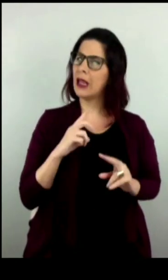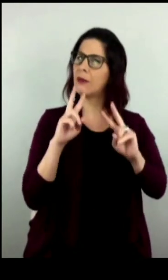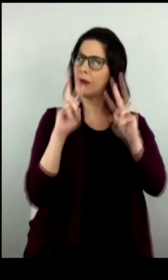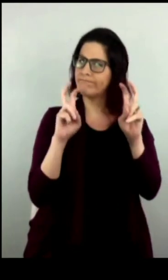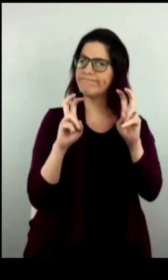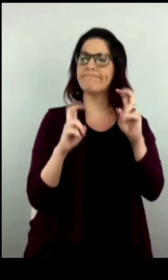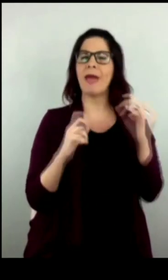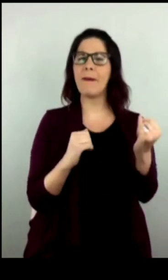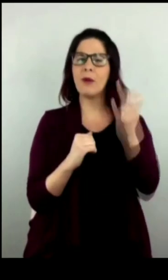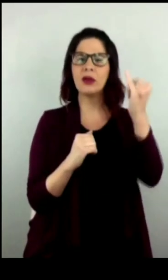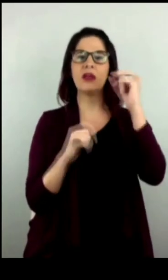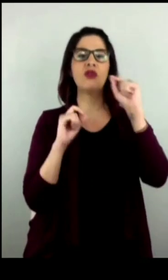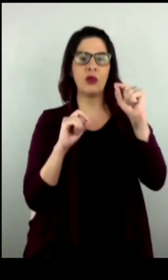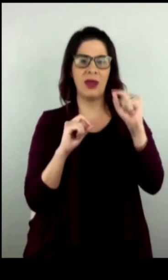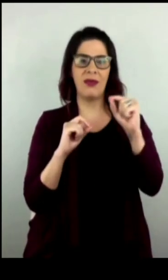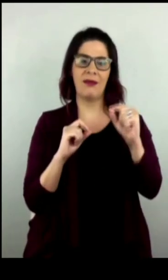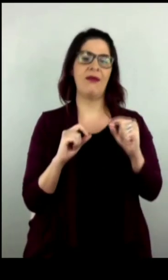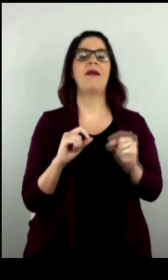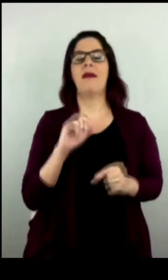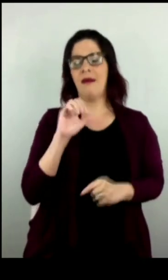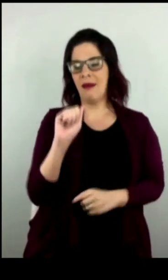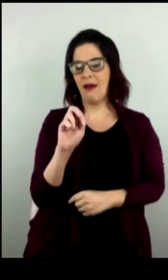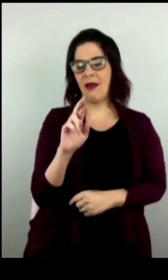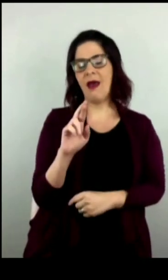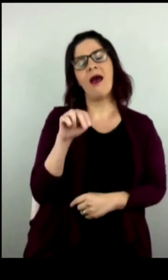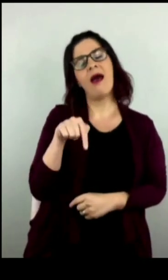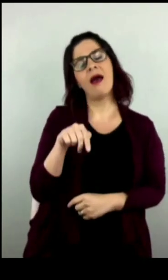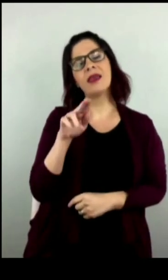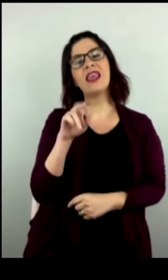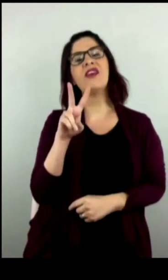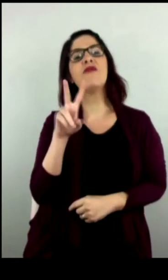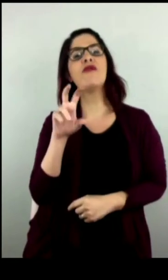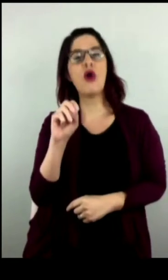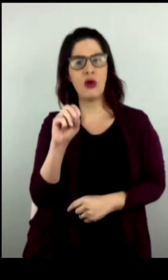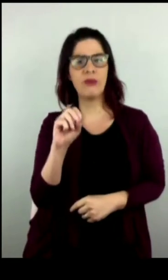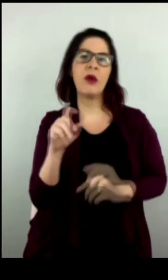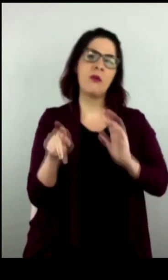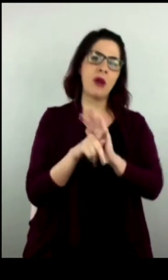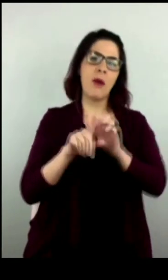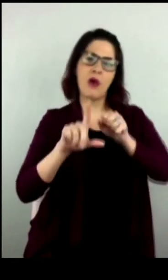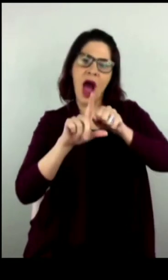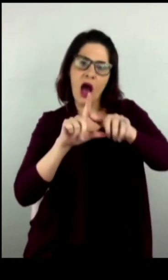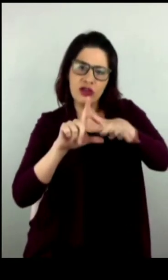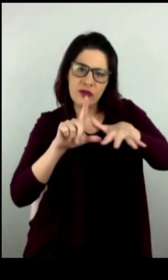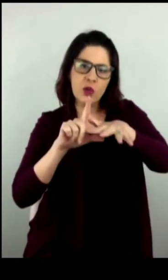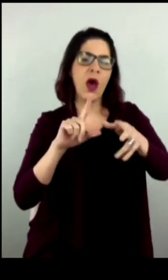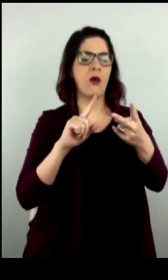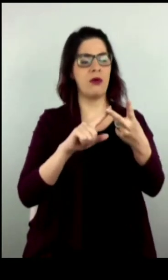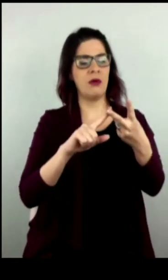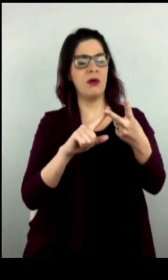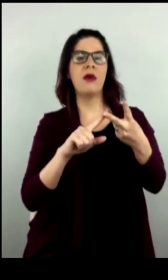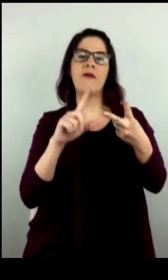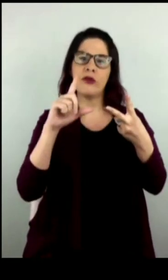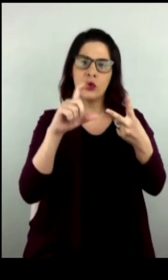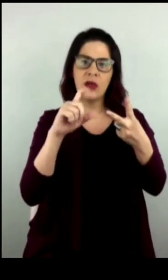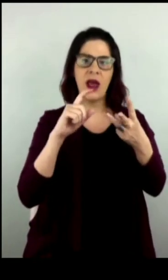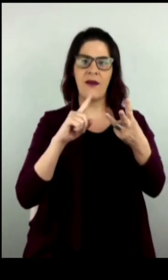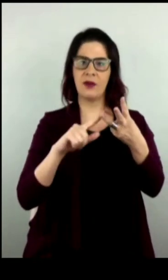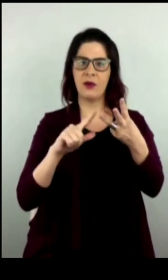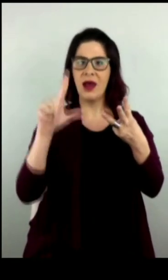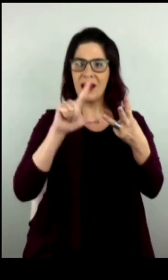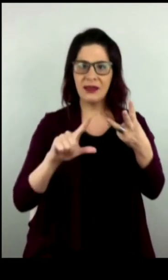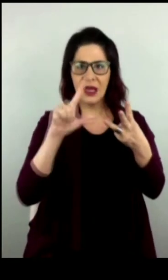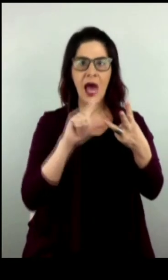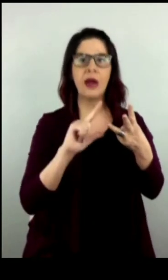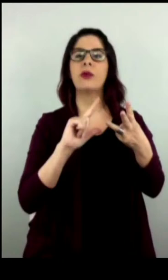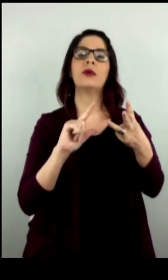dos arquivos. Arquivos audiovisuais, fotográficos, literários, particulares, públicos,